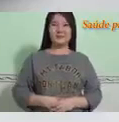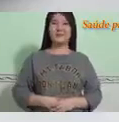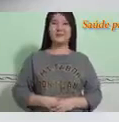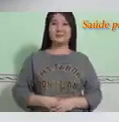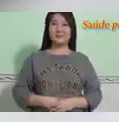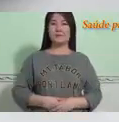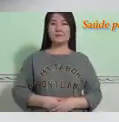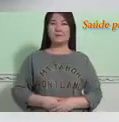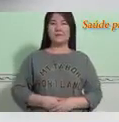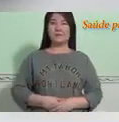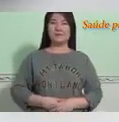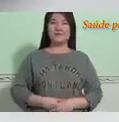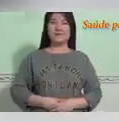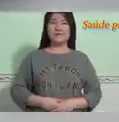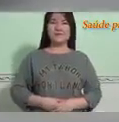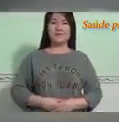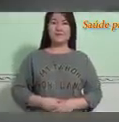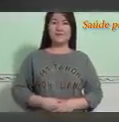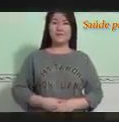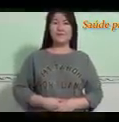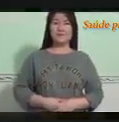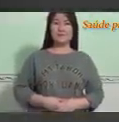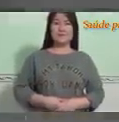superfícies de vidro,